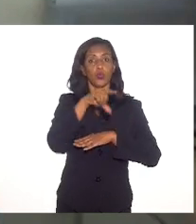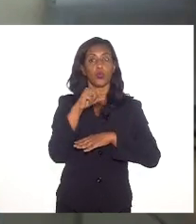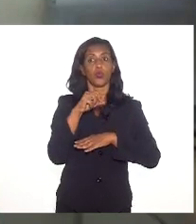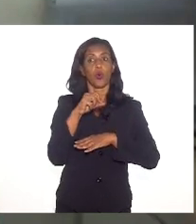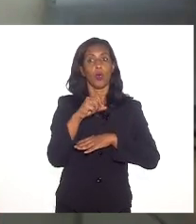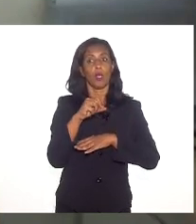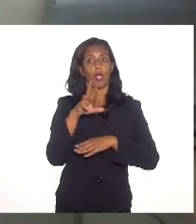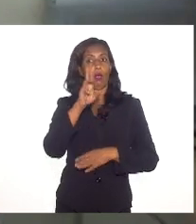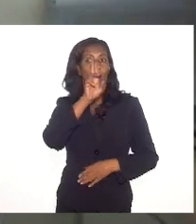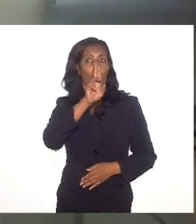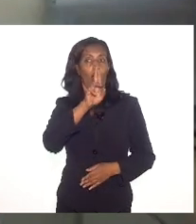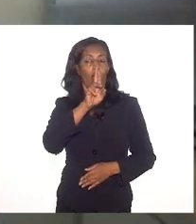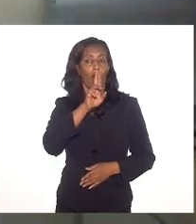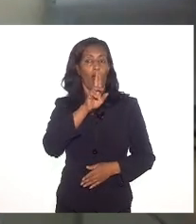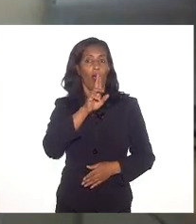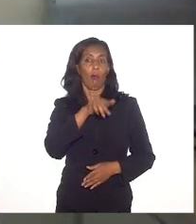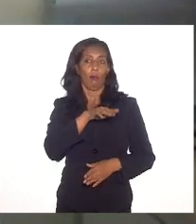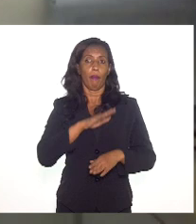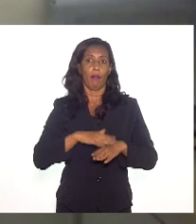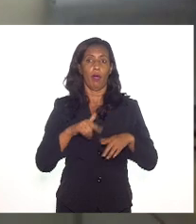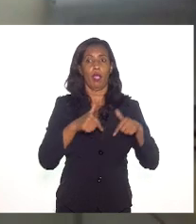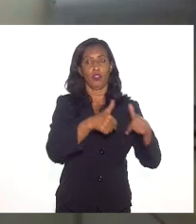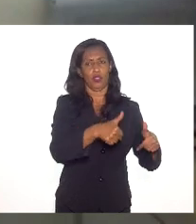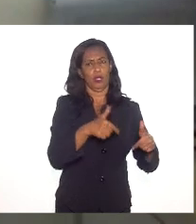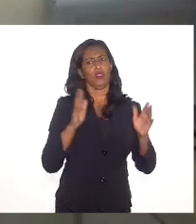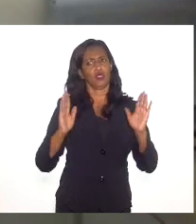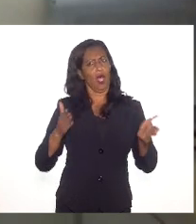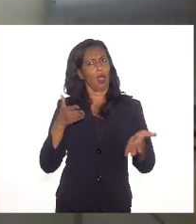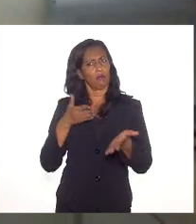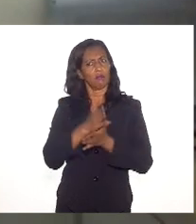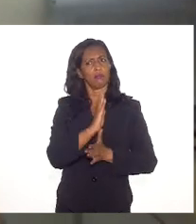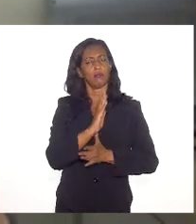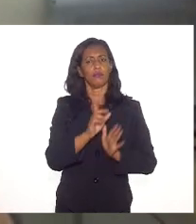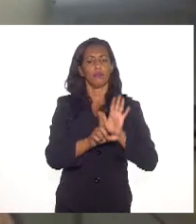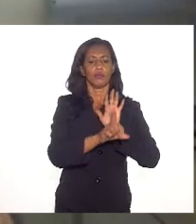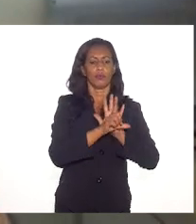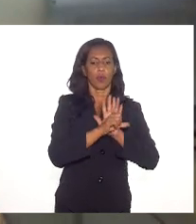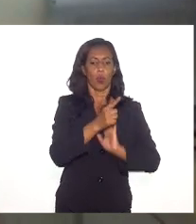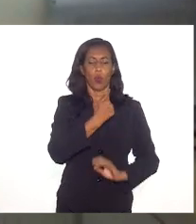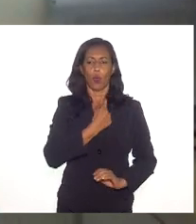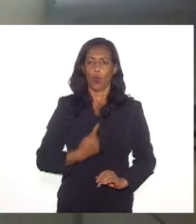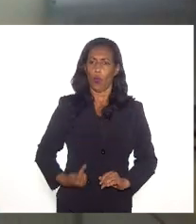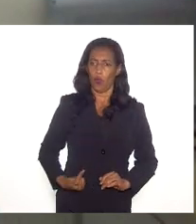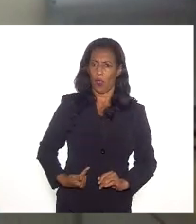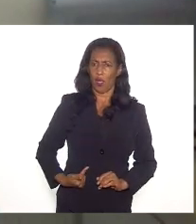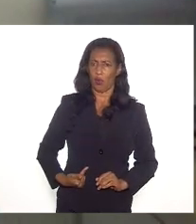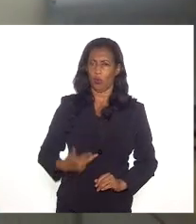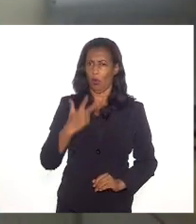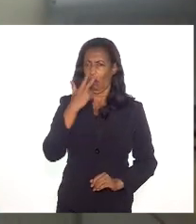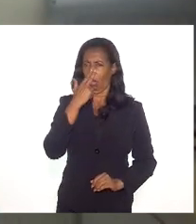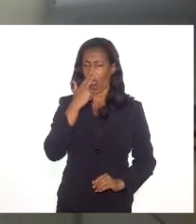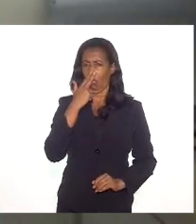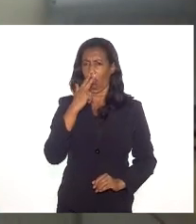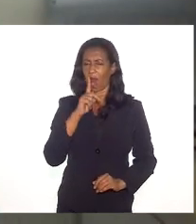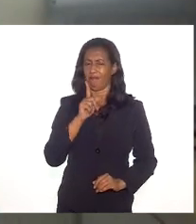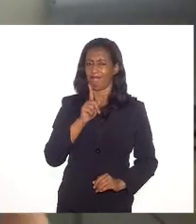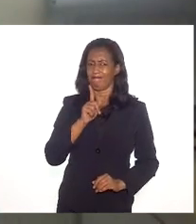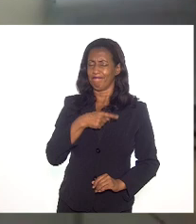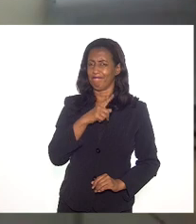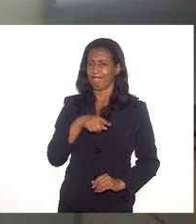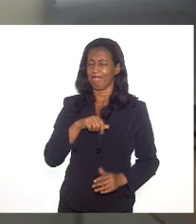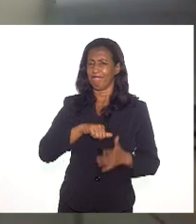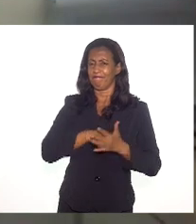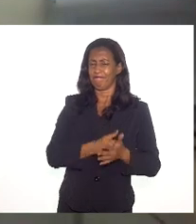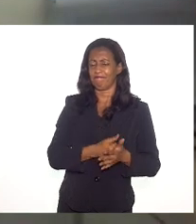A gente aprovou esse projeto de lei, o governador vetou por vice-iniciativa, o Wilson